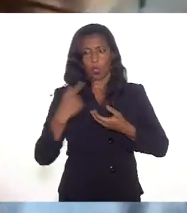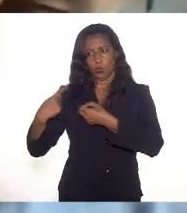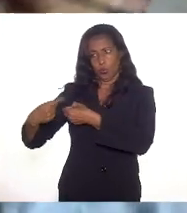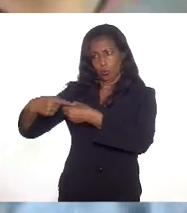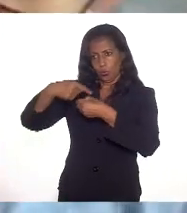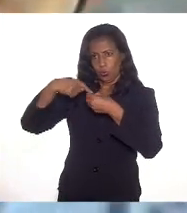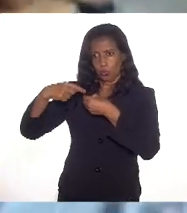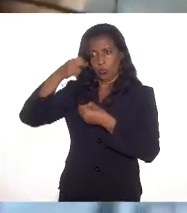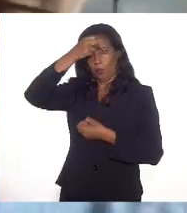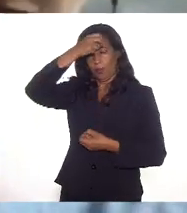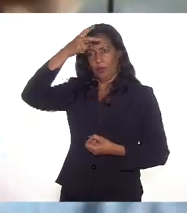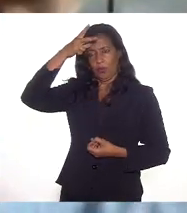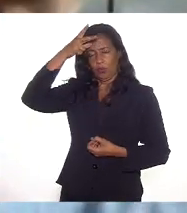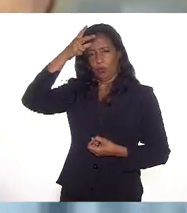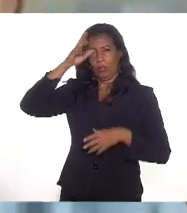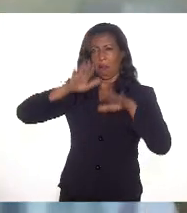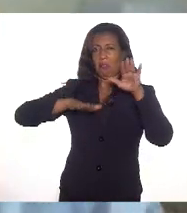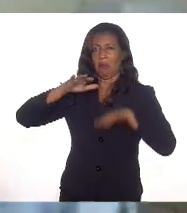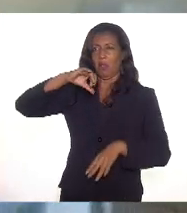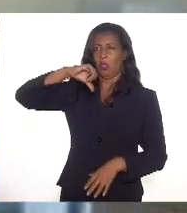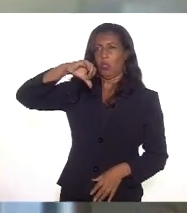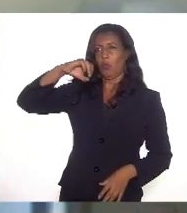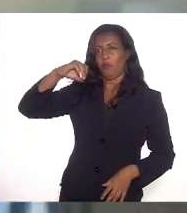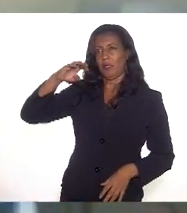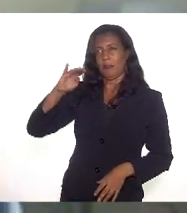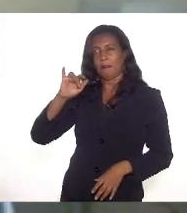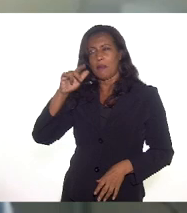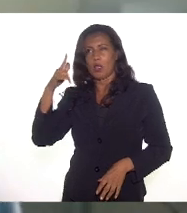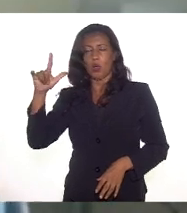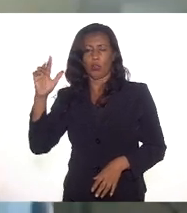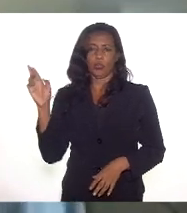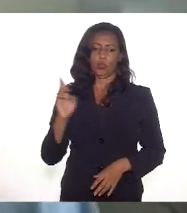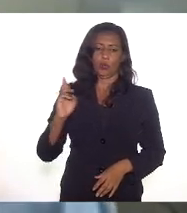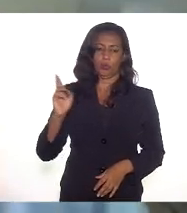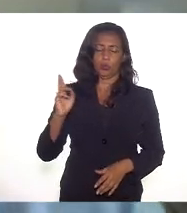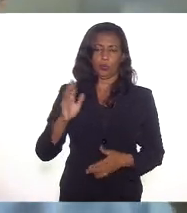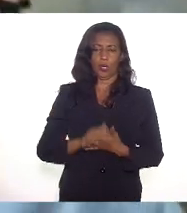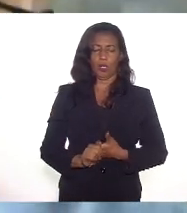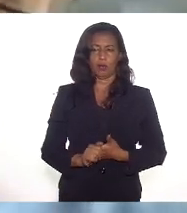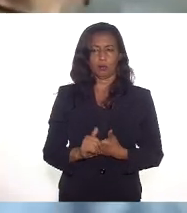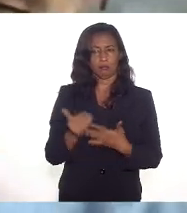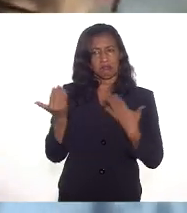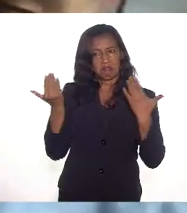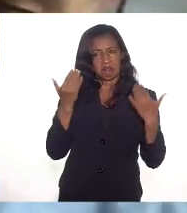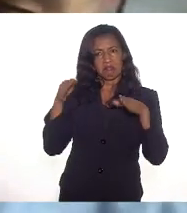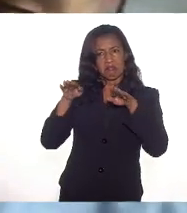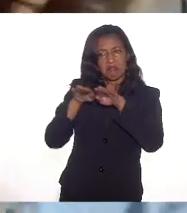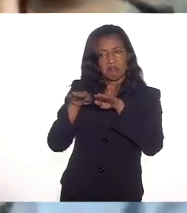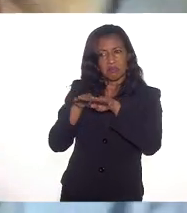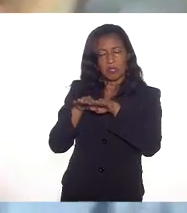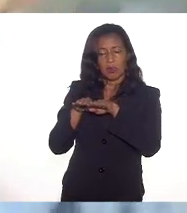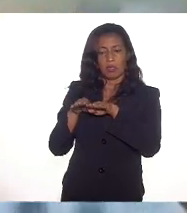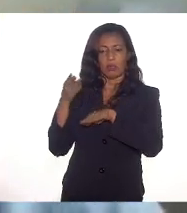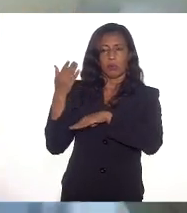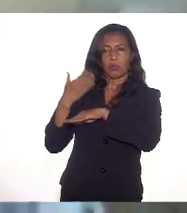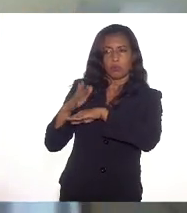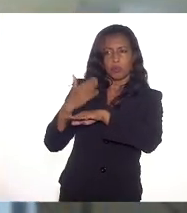90 bilhões de reais, muito similar ao que aconteceu nos